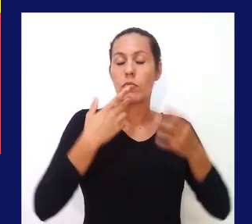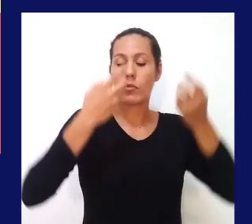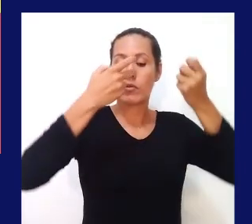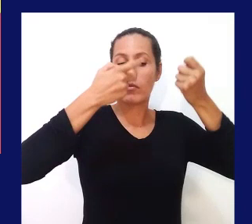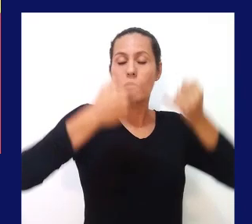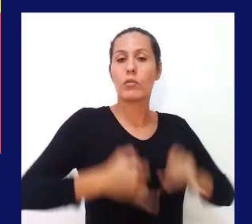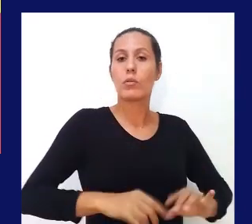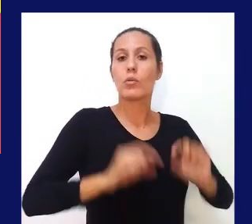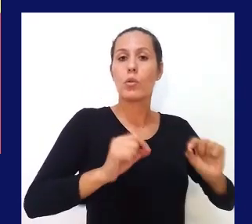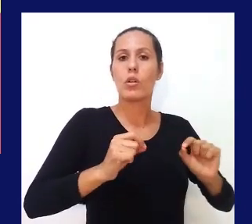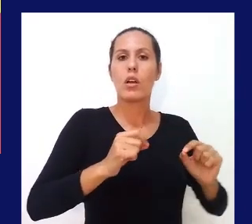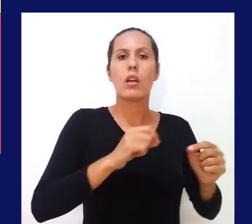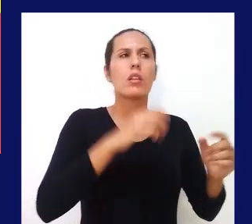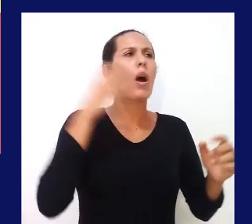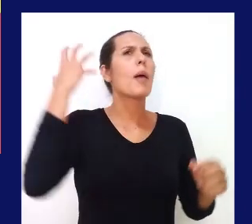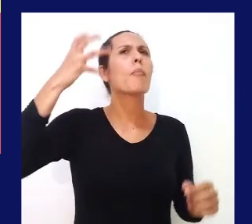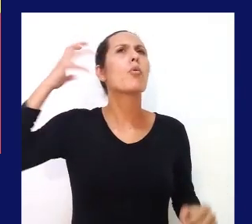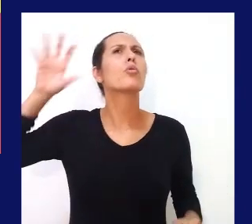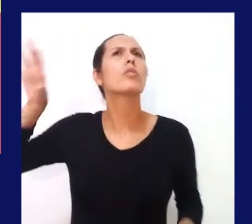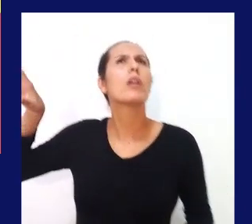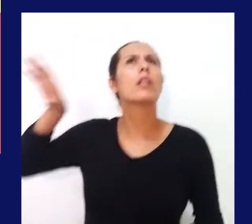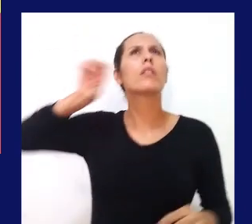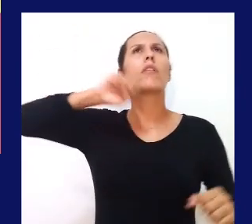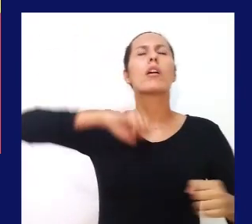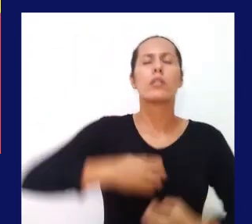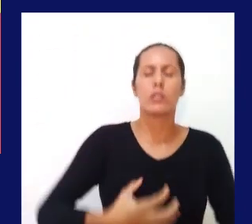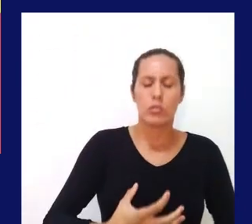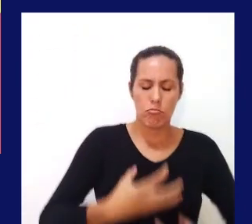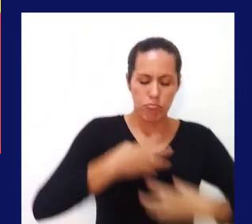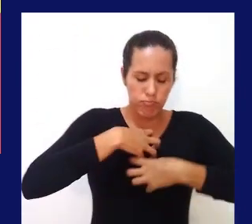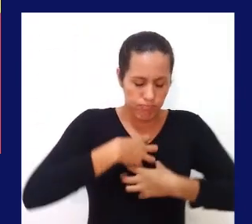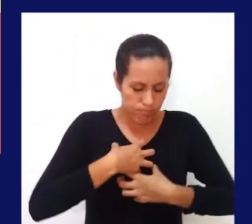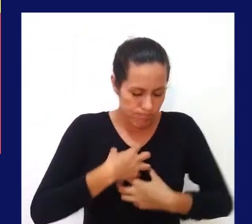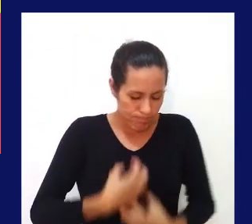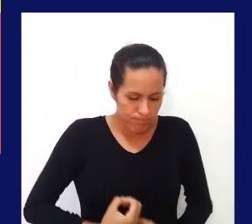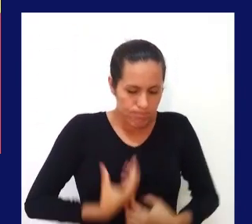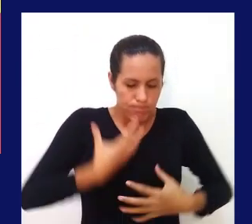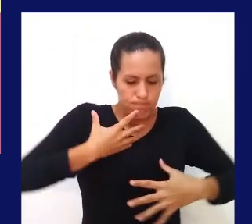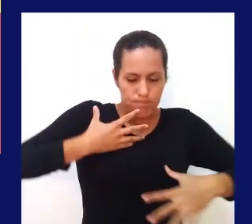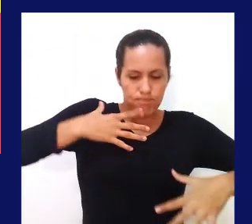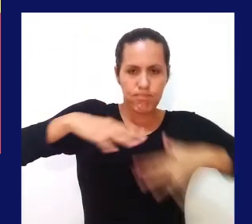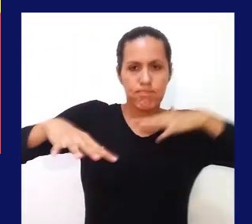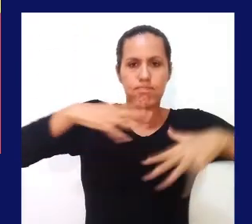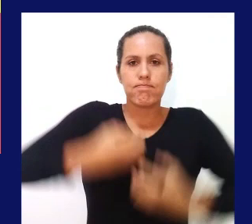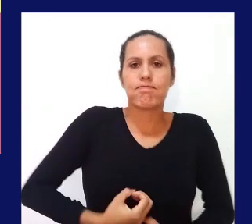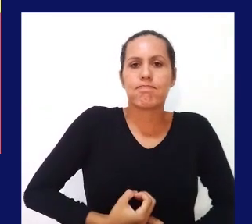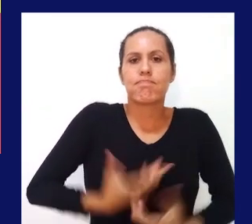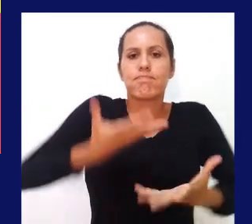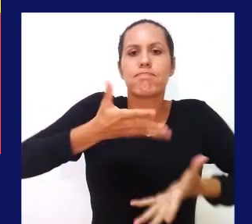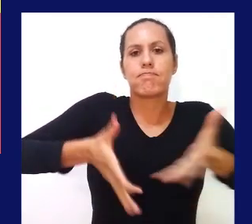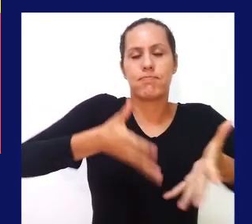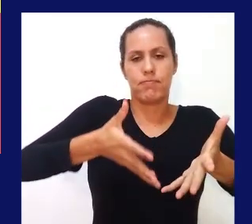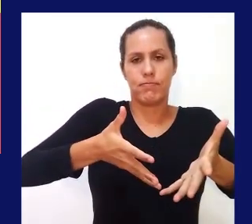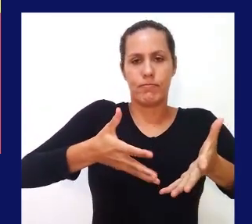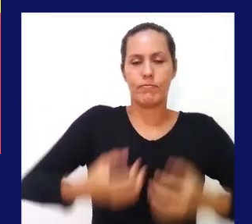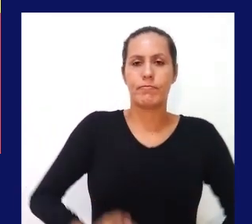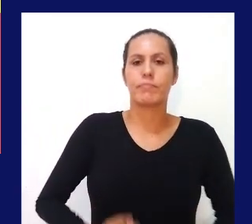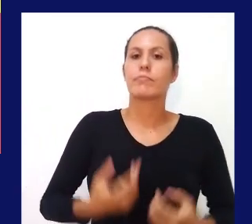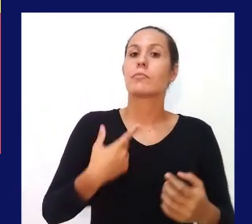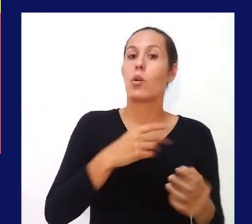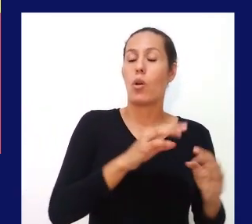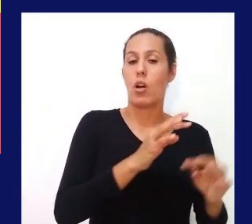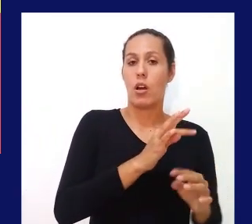Eles vão encenar aquela música, aquela peça que eles estão trabalhando, ok? A